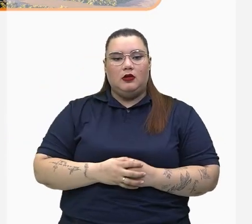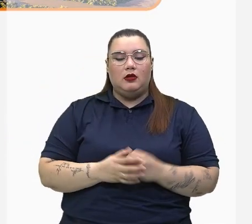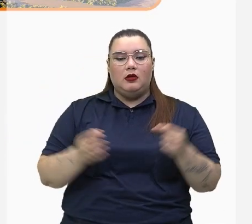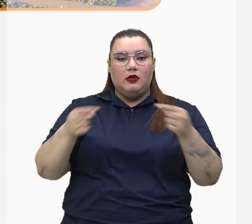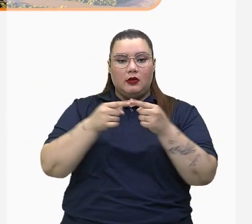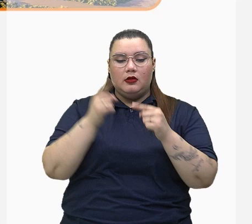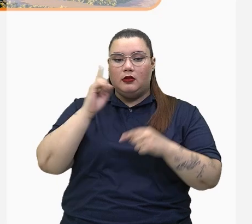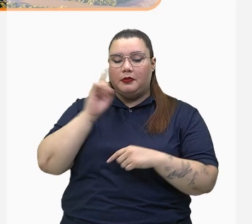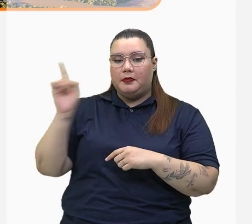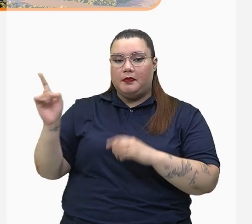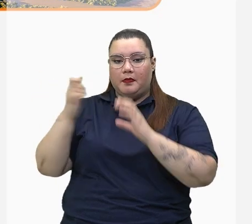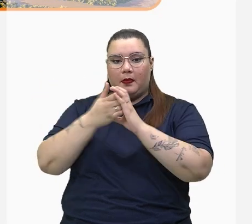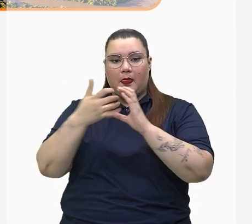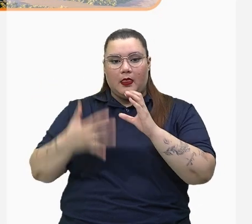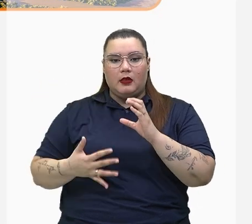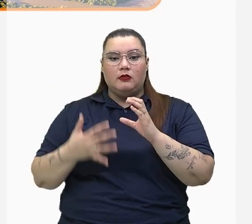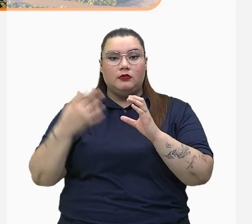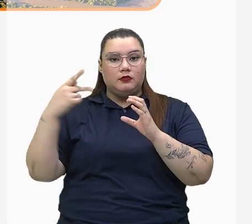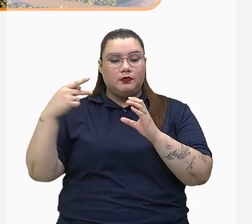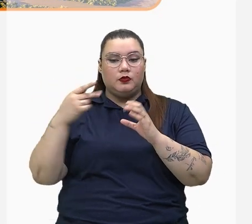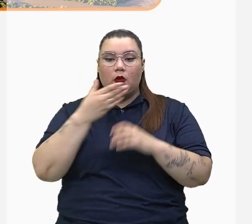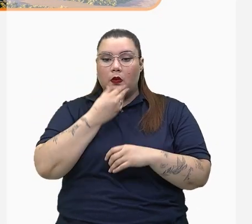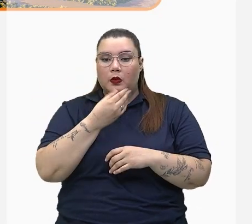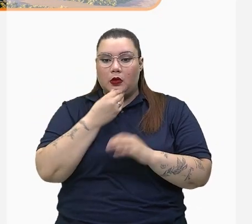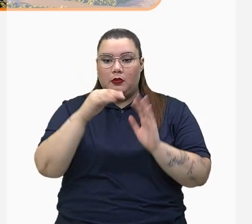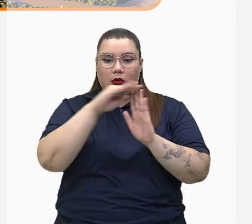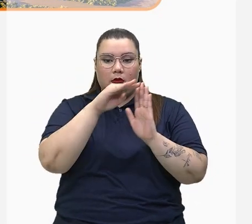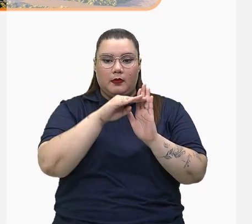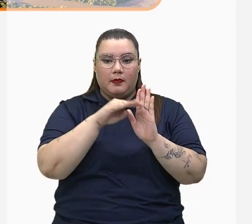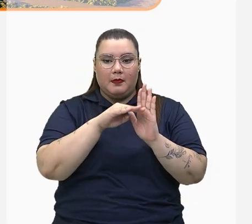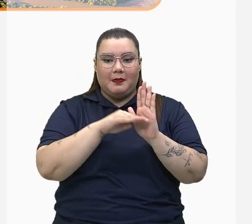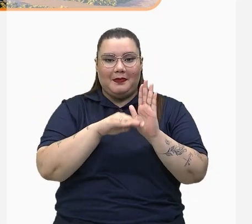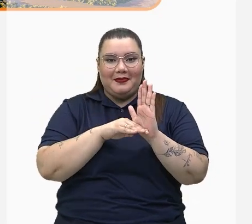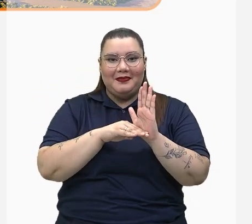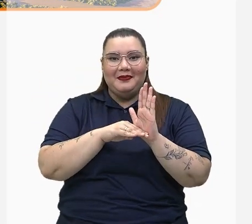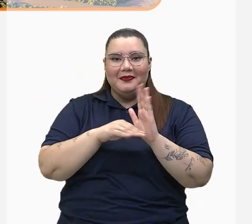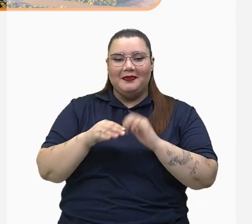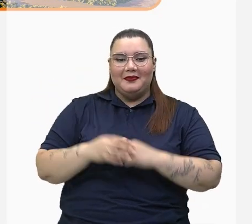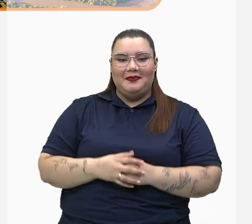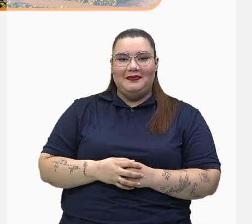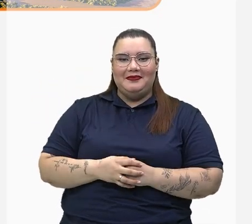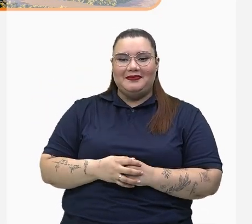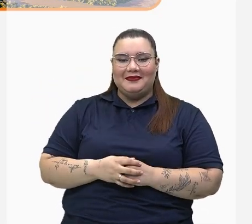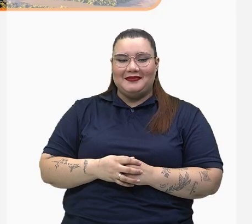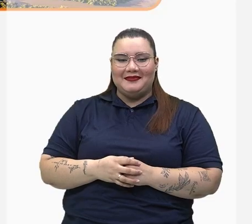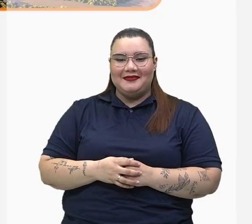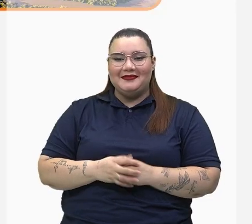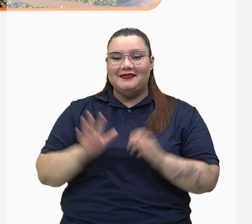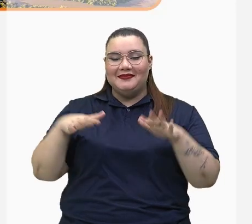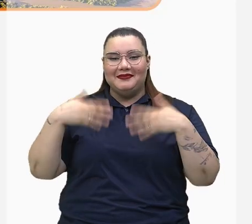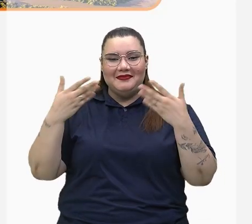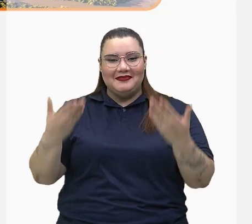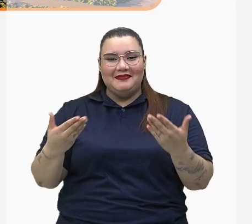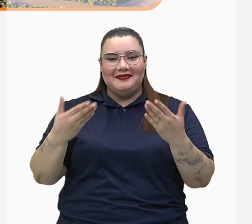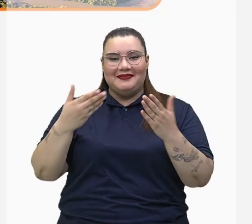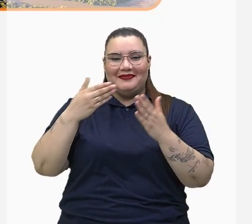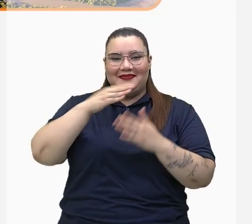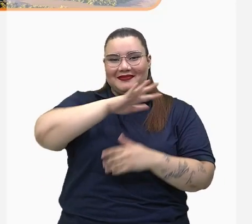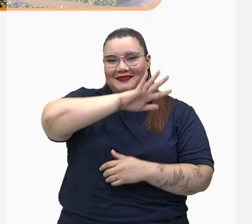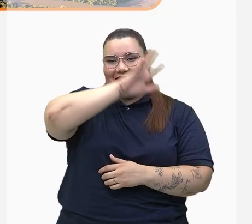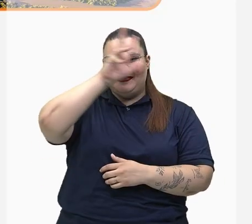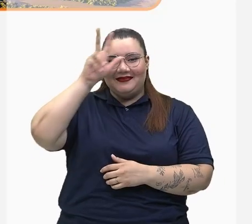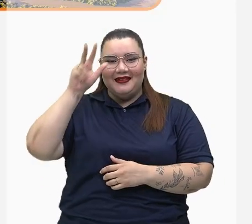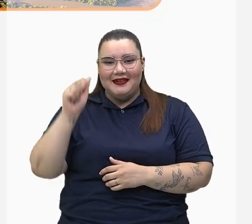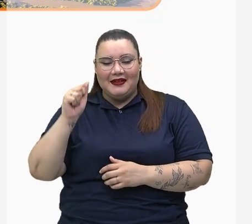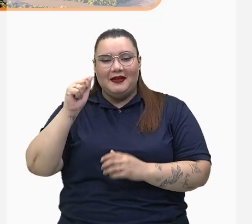da classificação de Jurandir Rossi. Então, tanto na Amazônia quanto do Amazonas, que